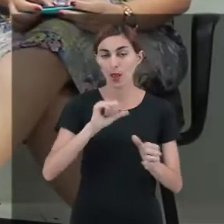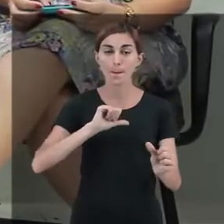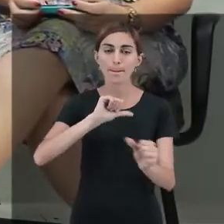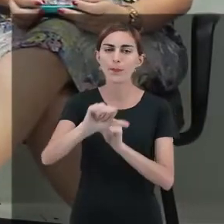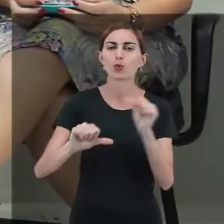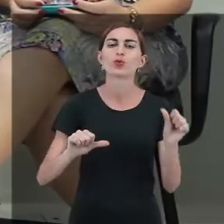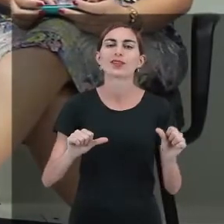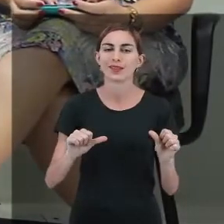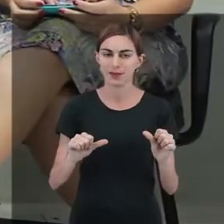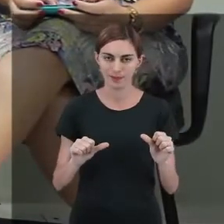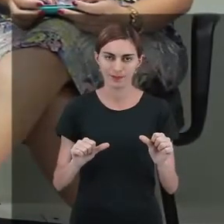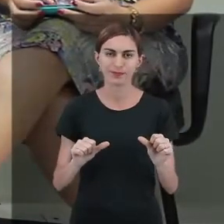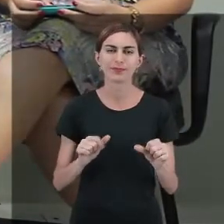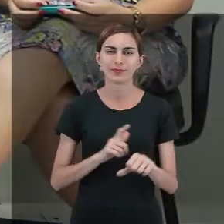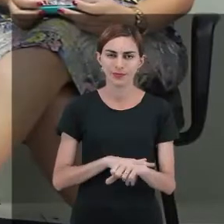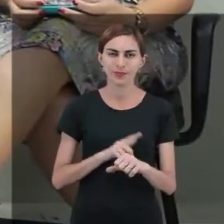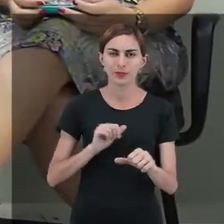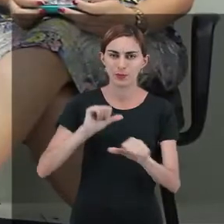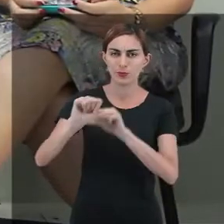no tempo real, né?